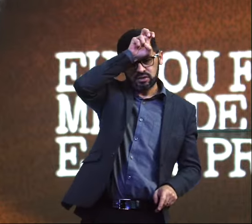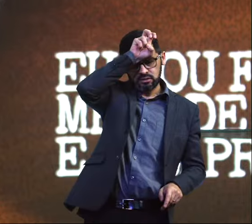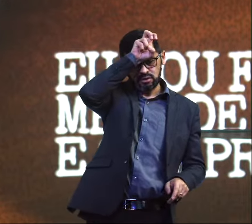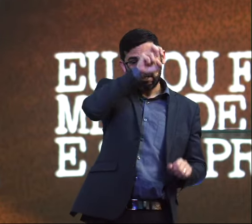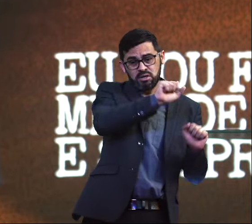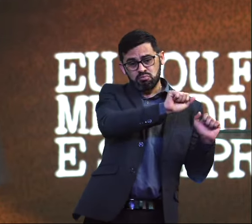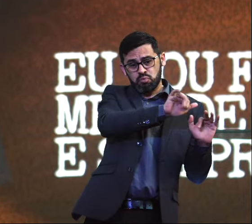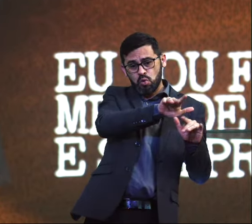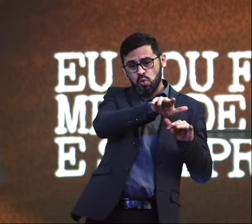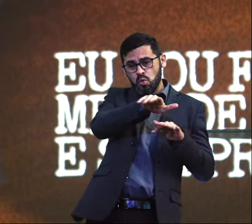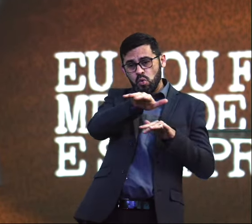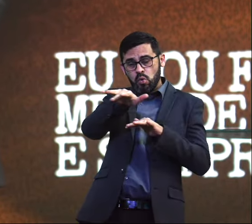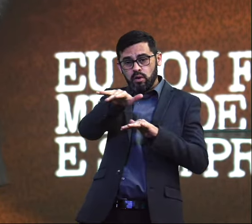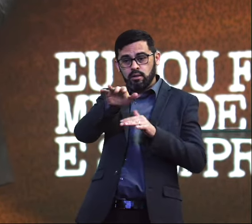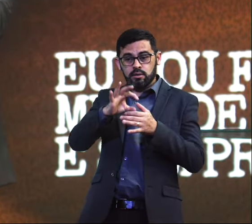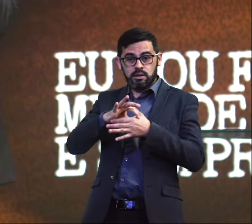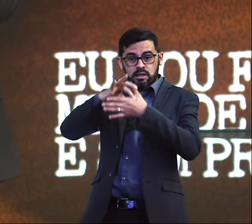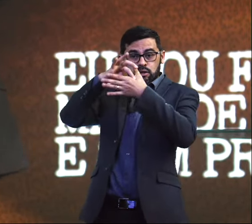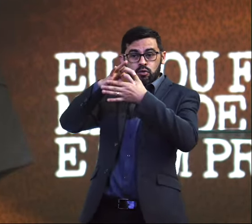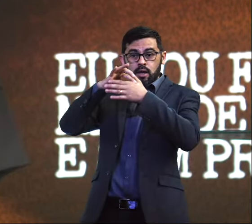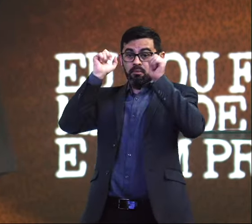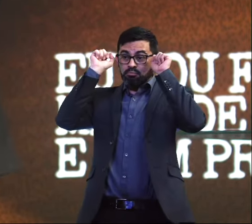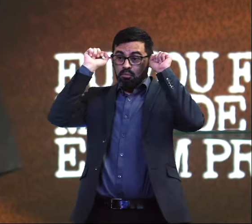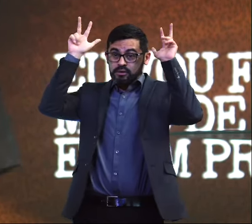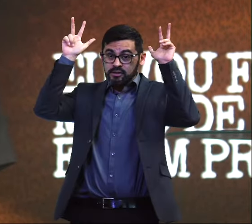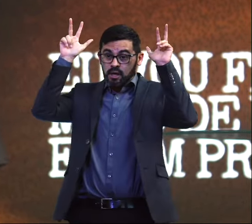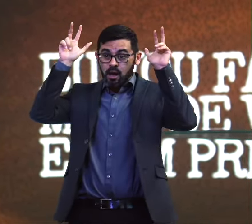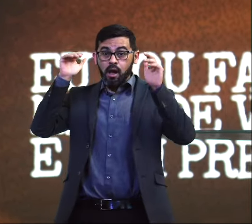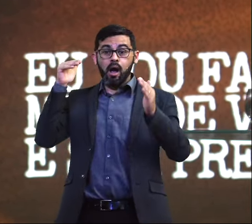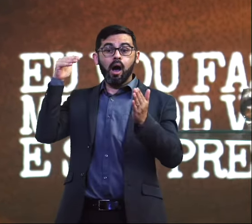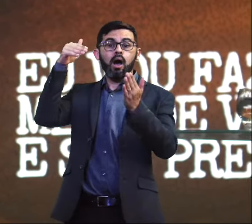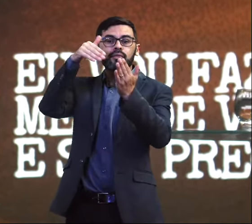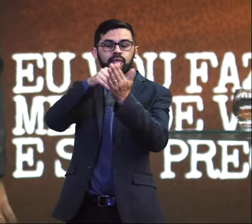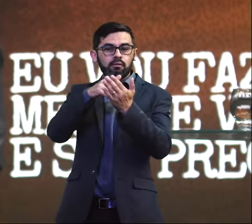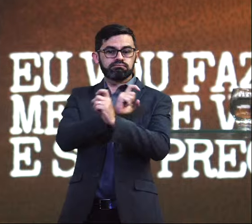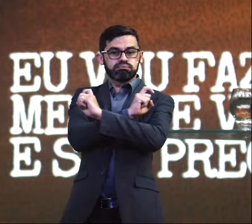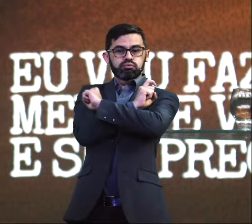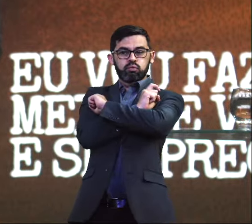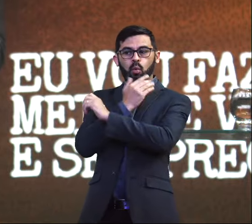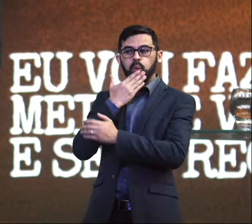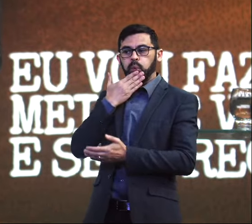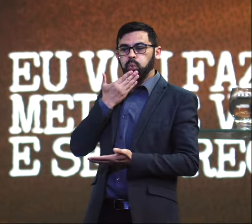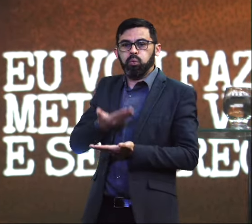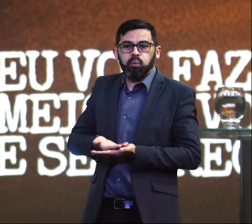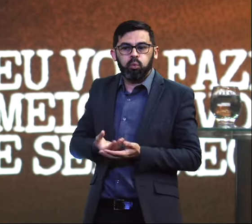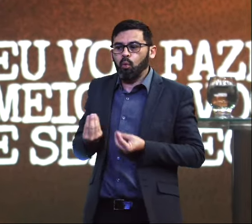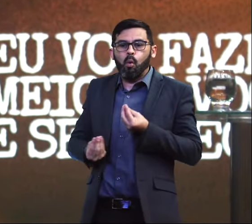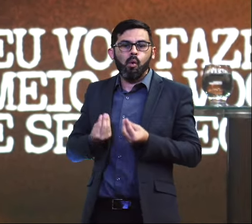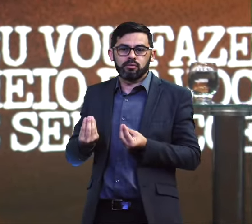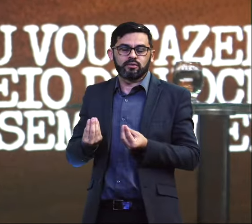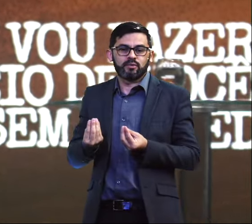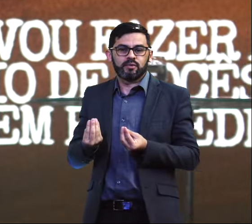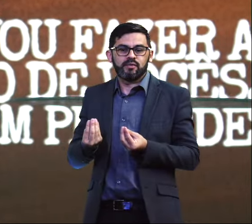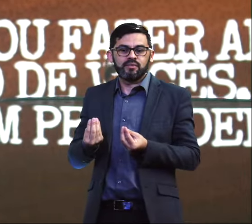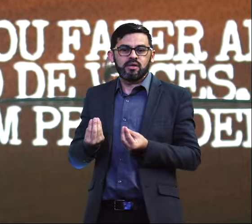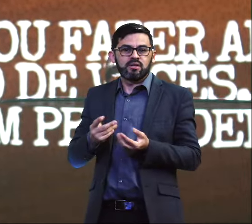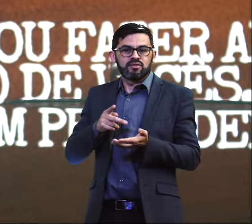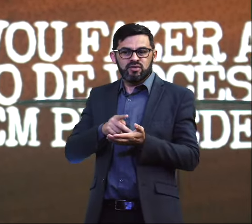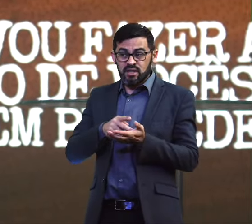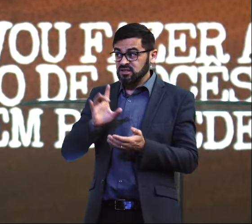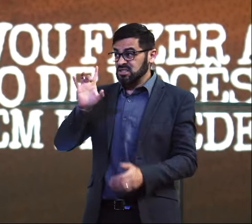Egito, liderado por Moisés, até o faraó ia ficar boquiaberto. E ele vai falando: olha, eu